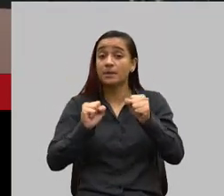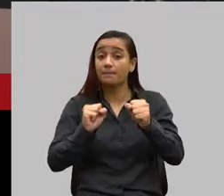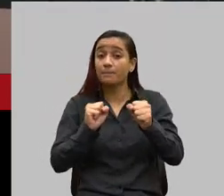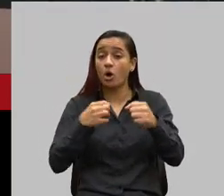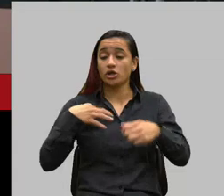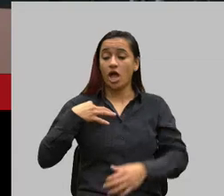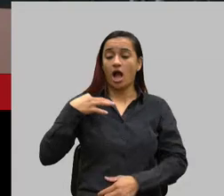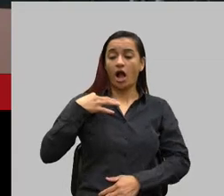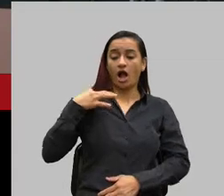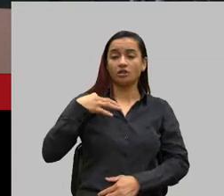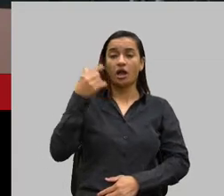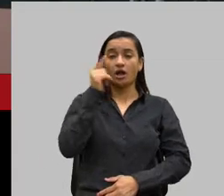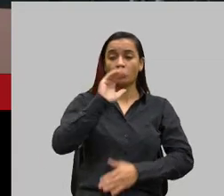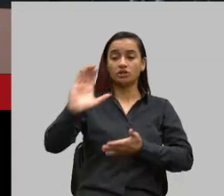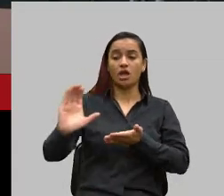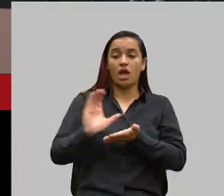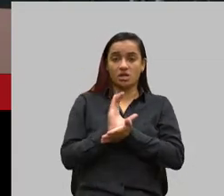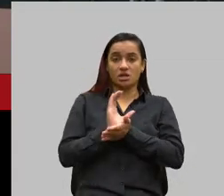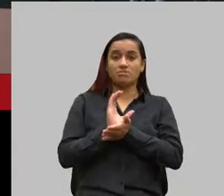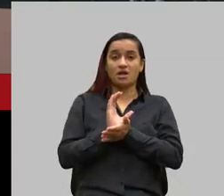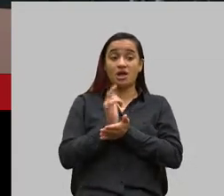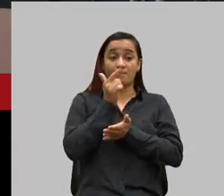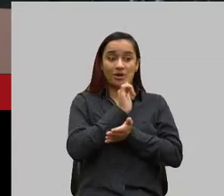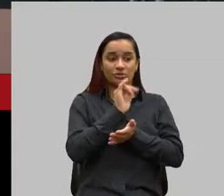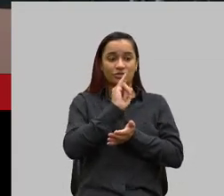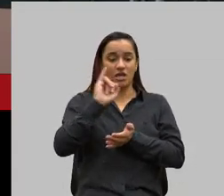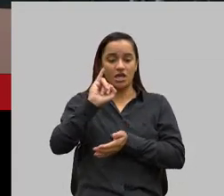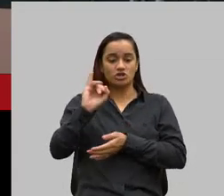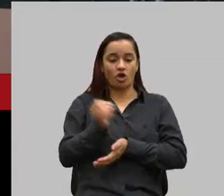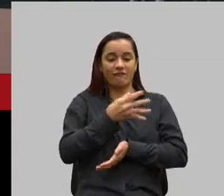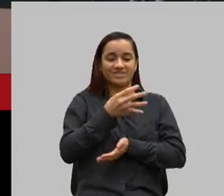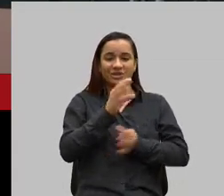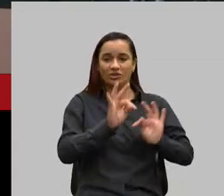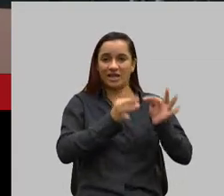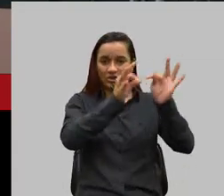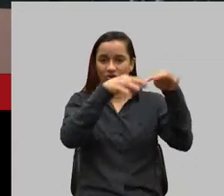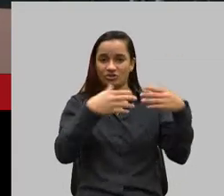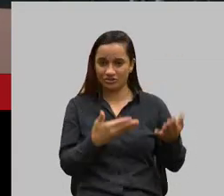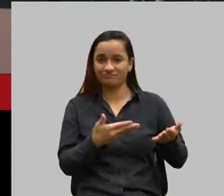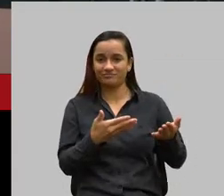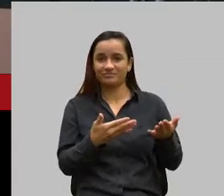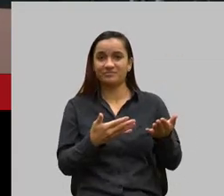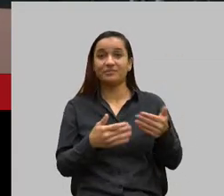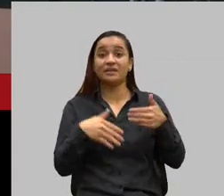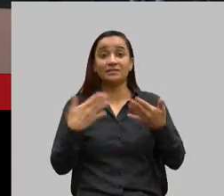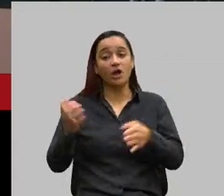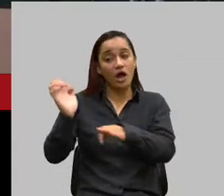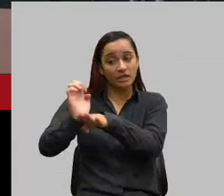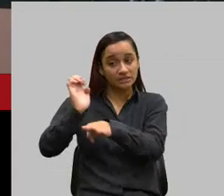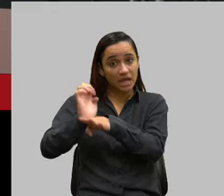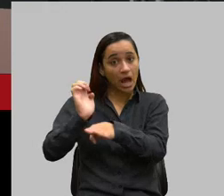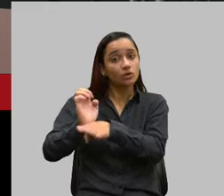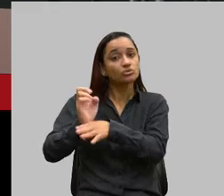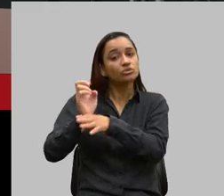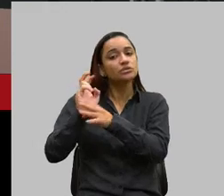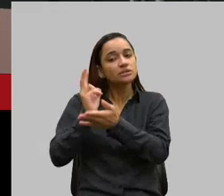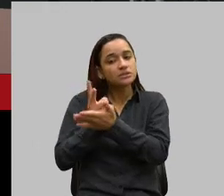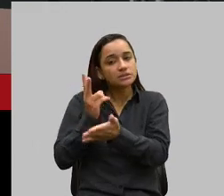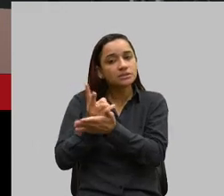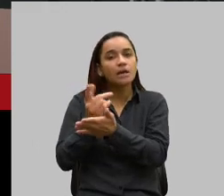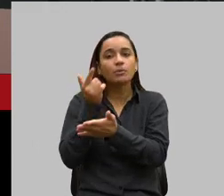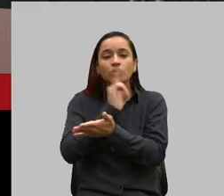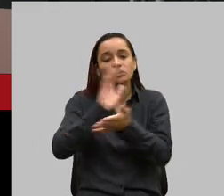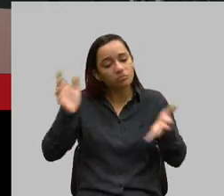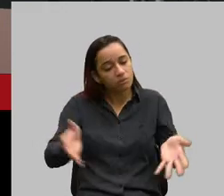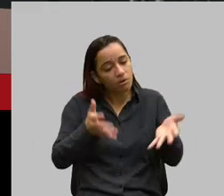para Que ela possa Inovar né e os nossos editais TM tido cada vez mais adesão por